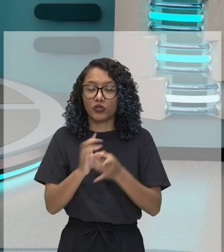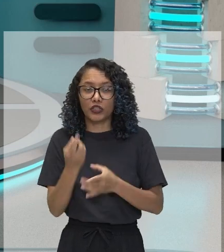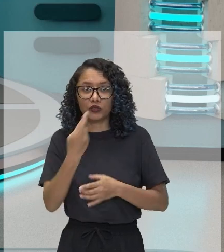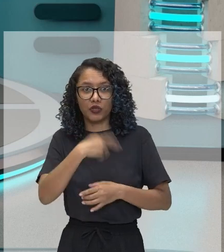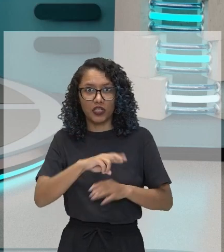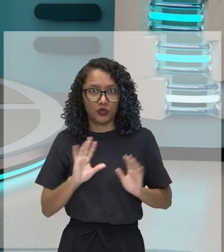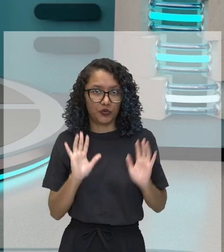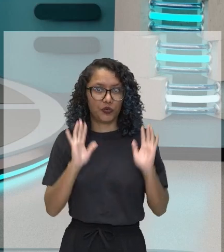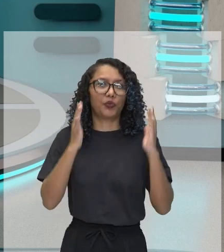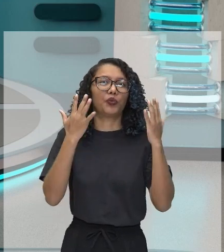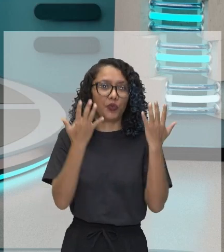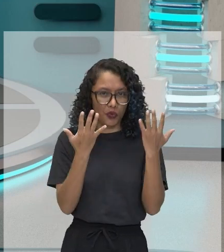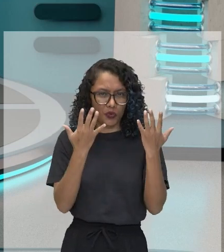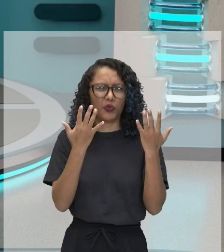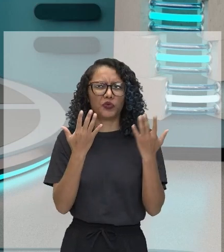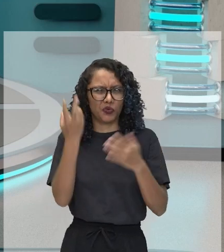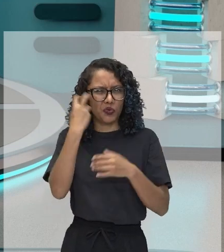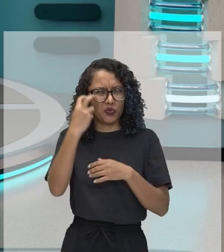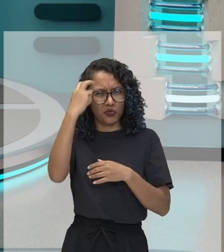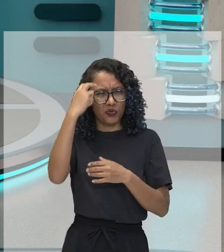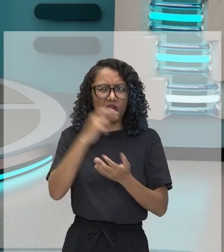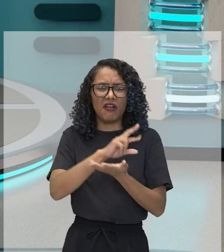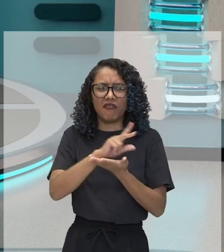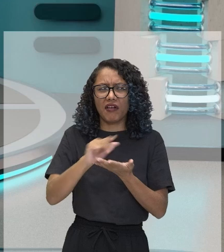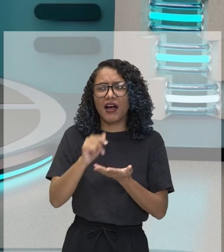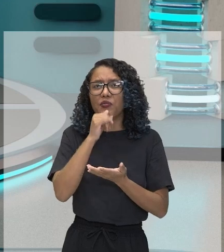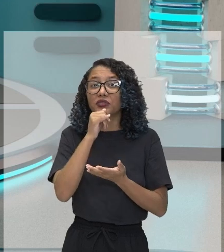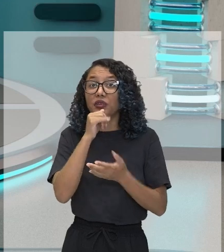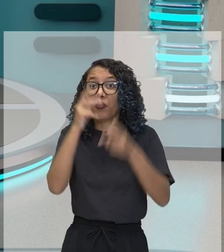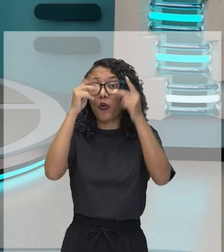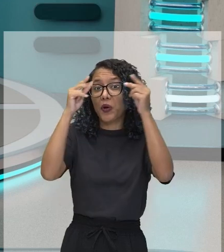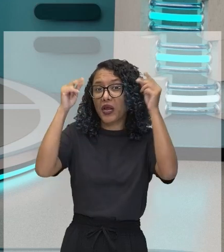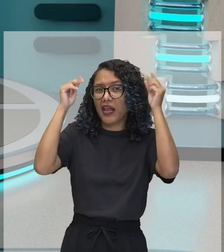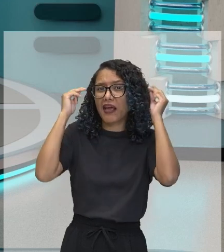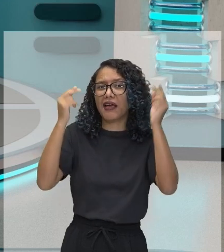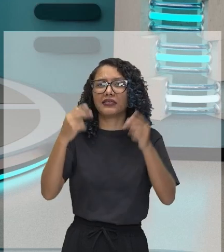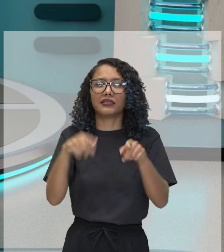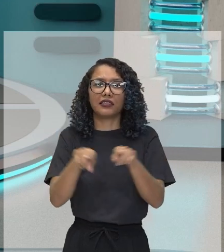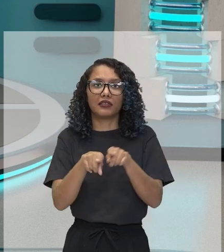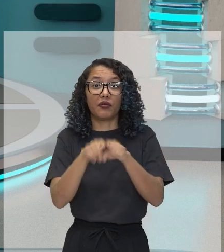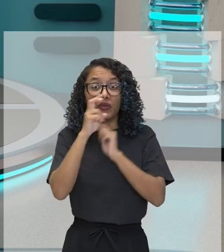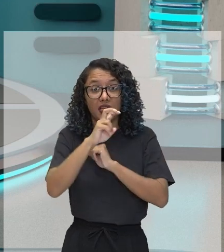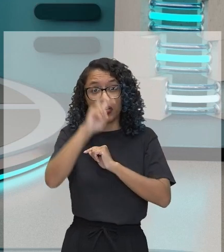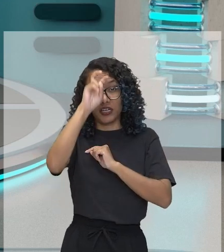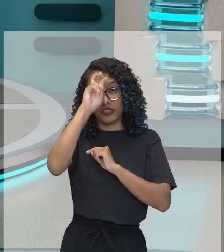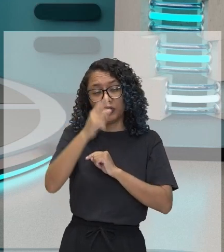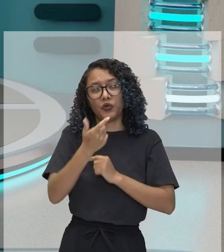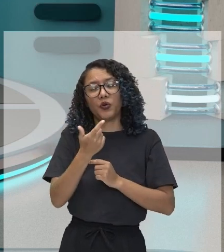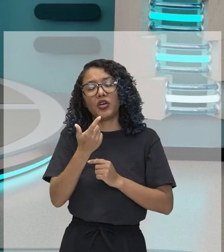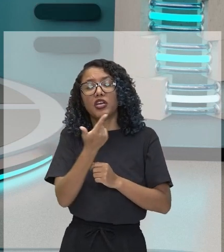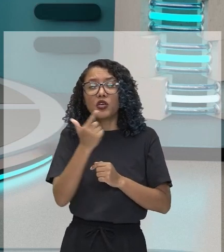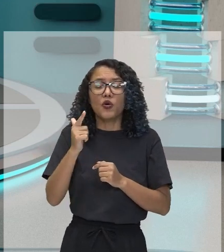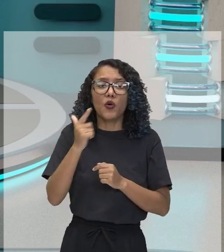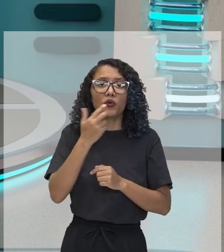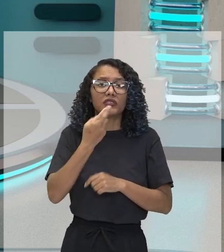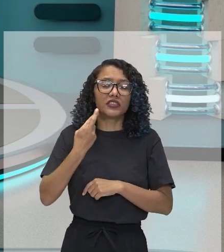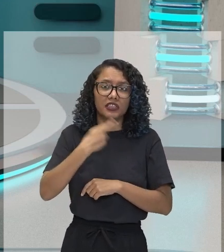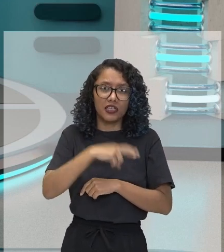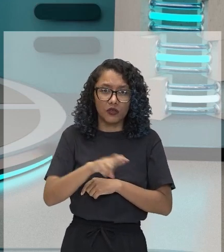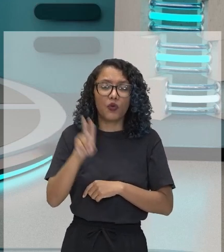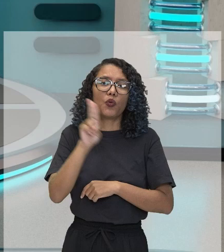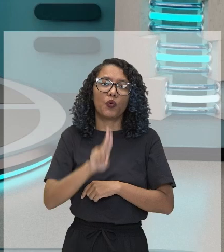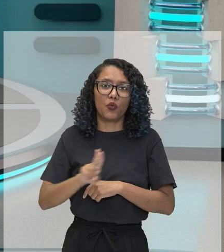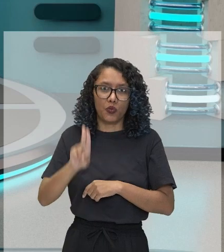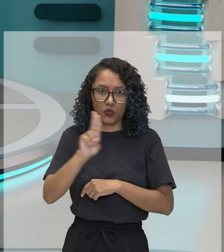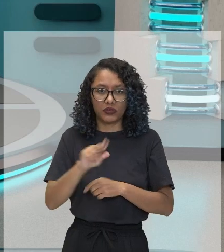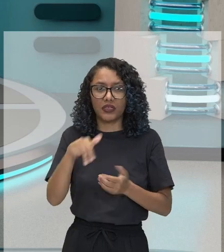culturas, principalmente na Grécia Antiga, no Egito e algumas religiões utilizam